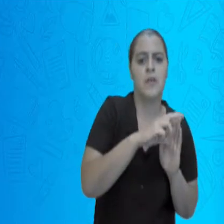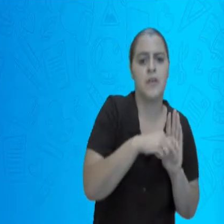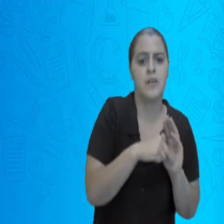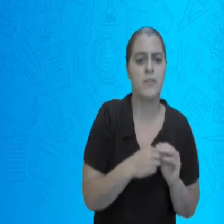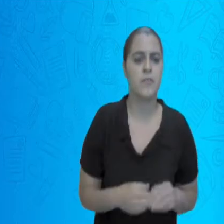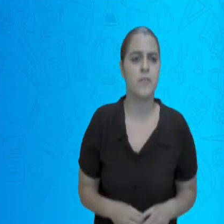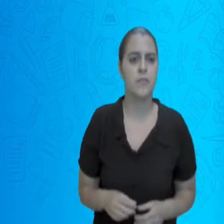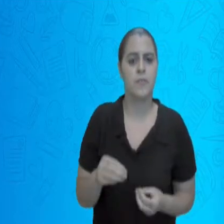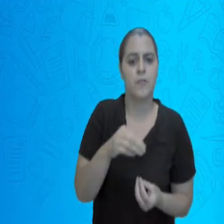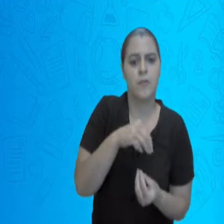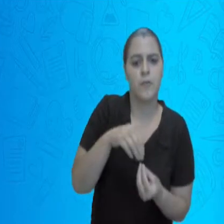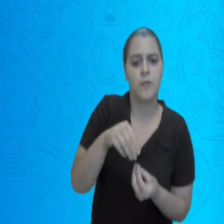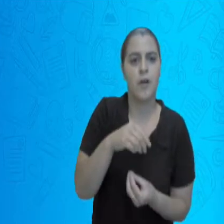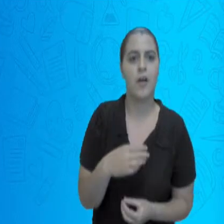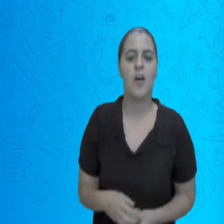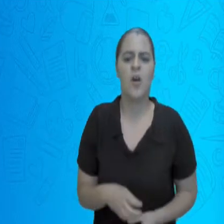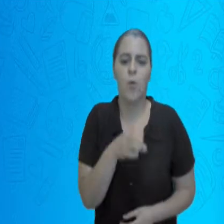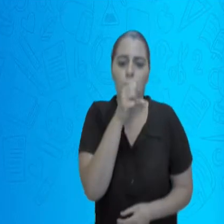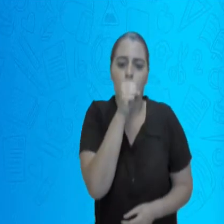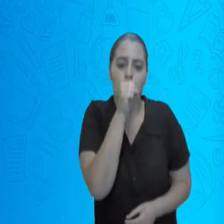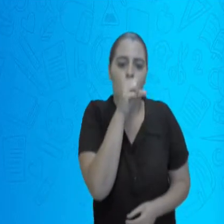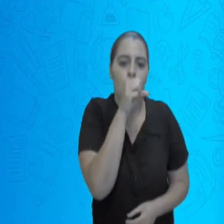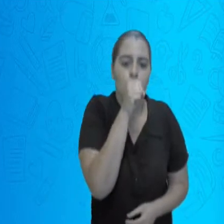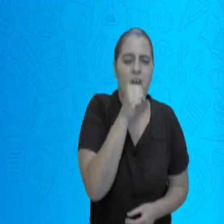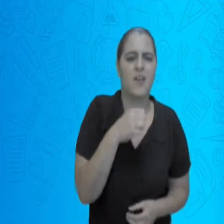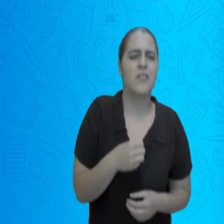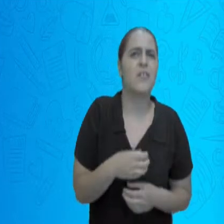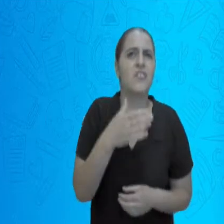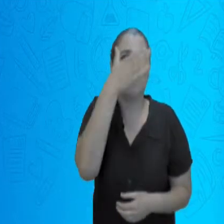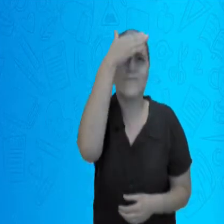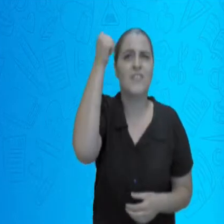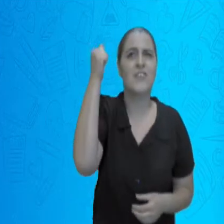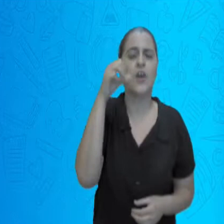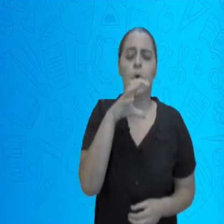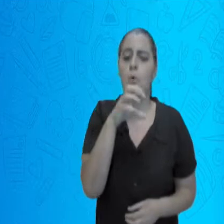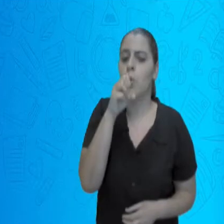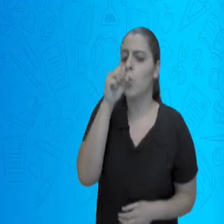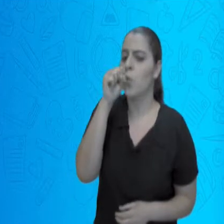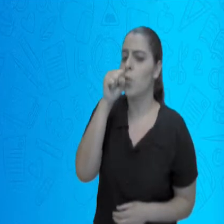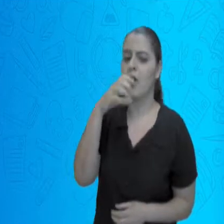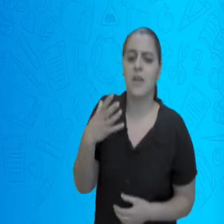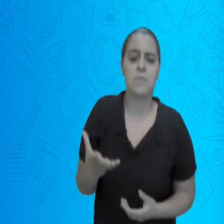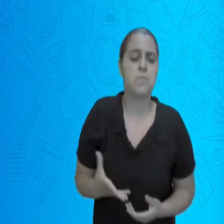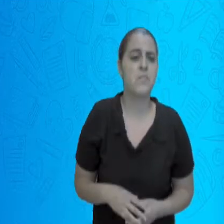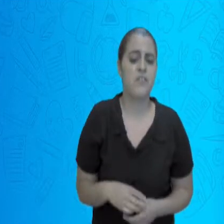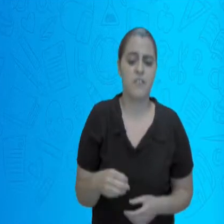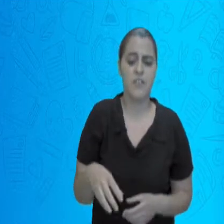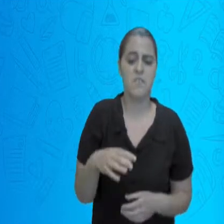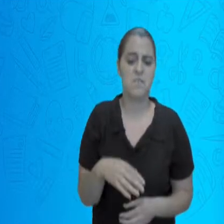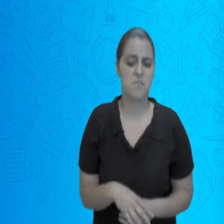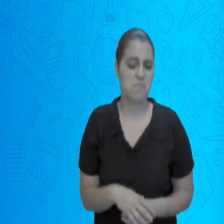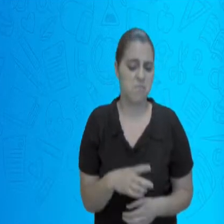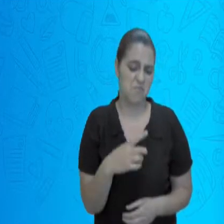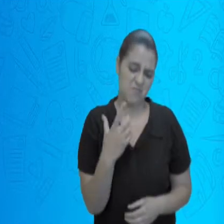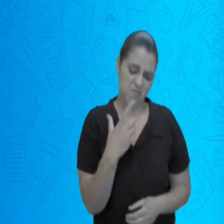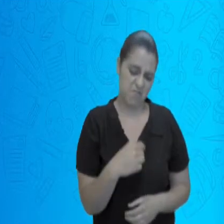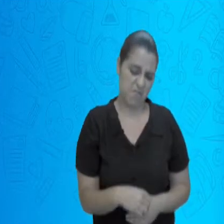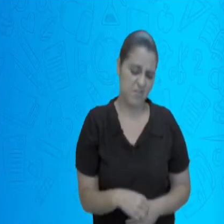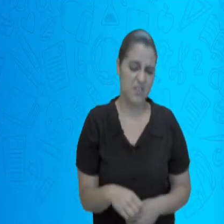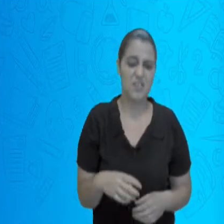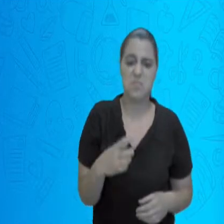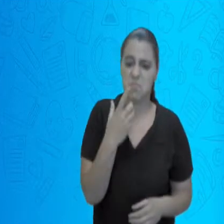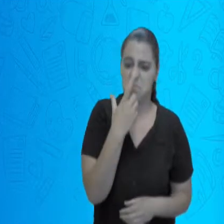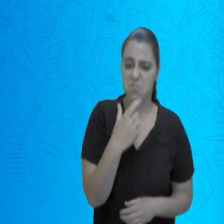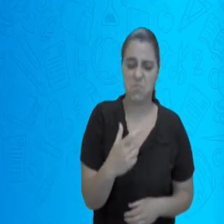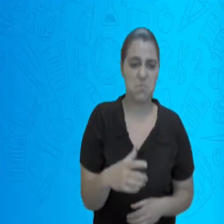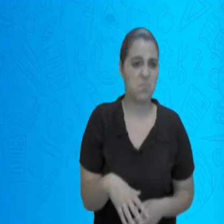A laranja, que às vezes a gente esquece de chupar e ficou lá na fruteira. Ixi, vai jogar fora. Mas por que vai